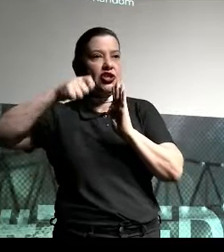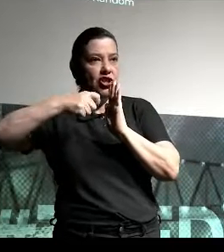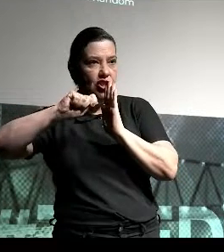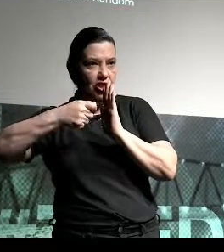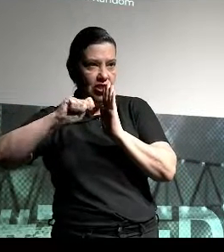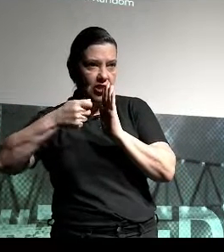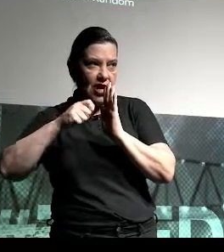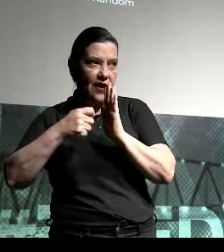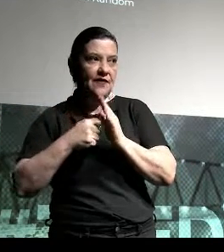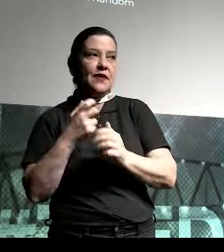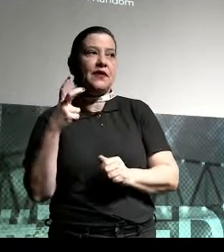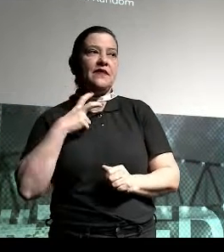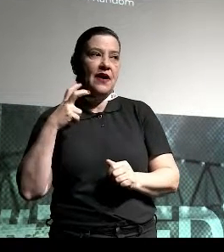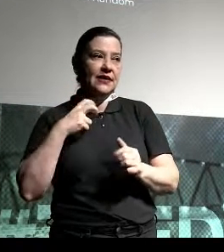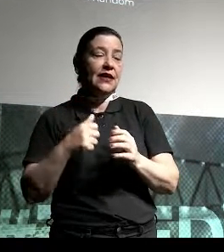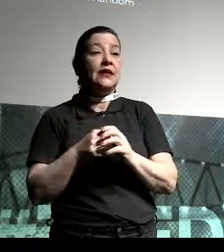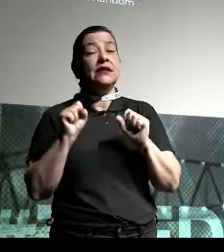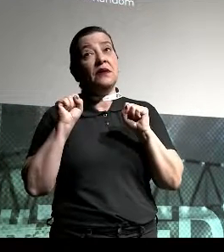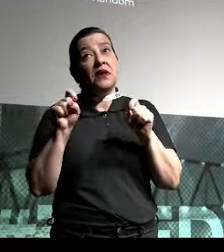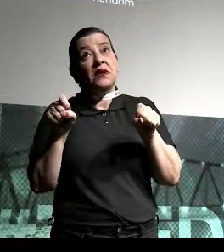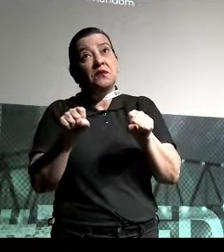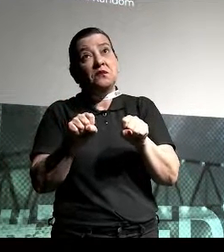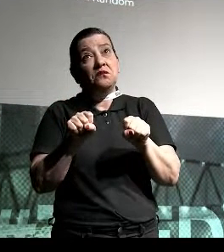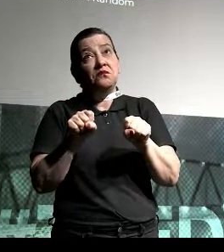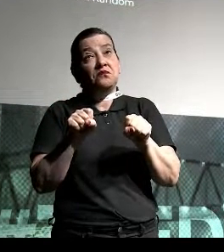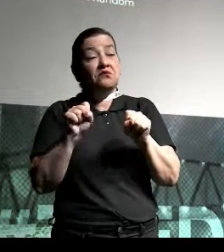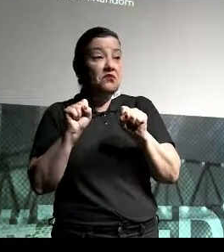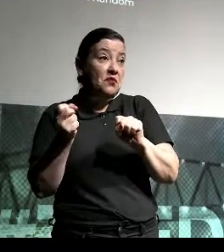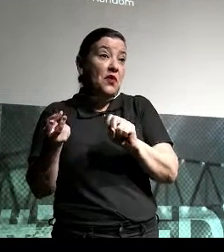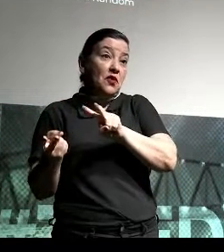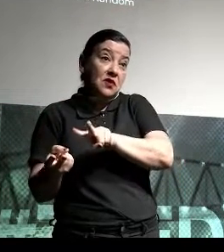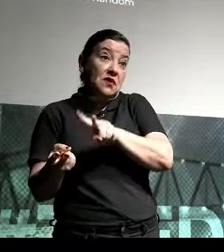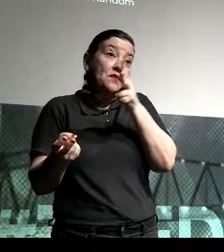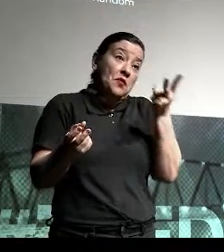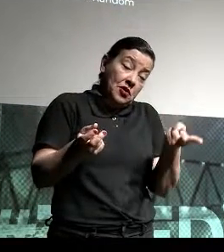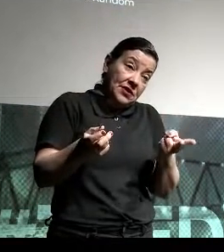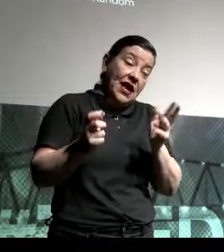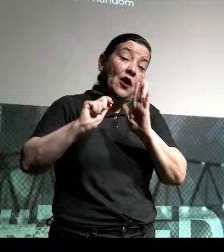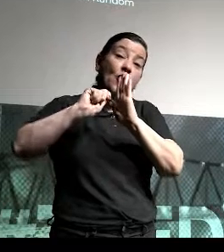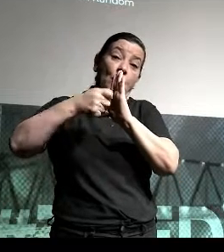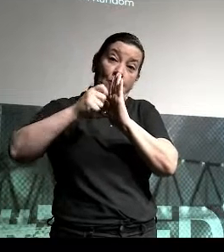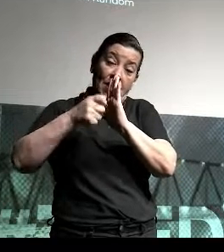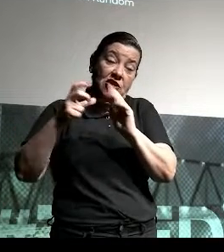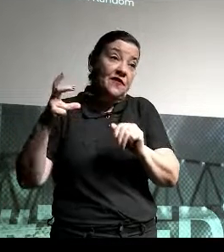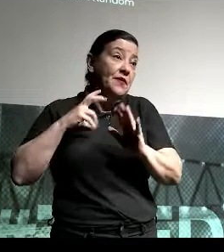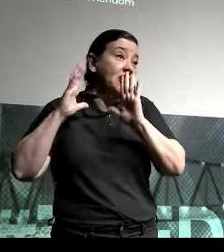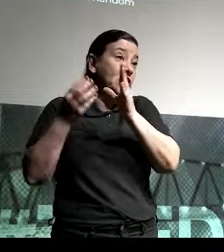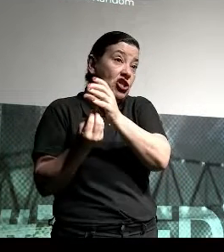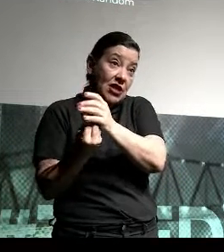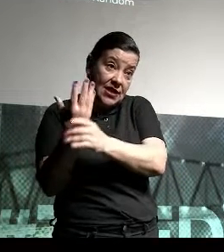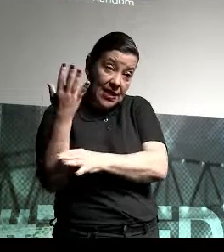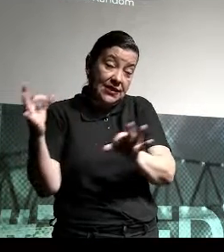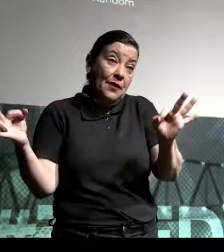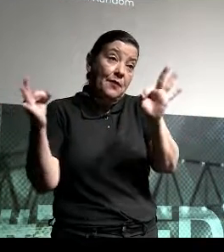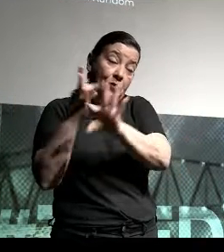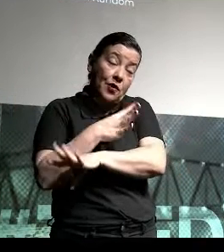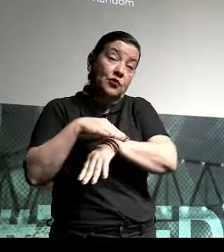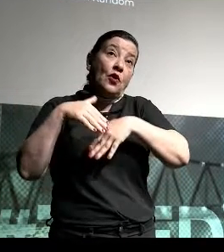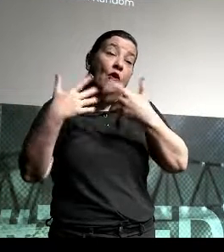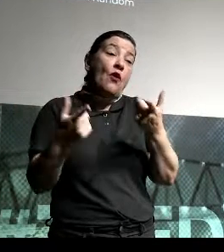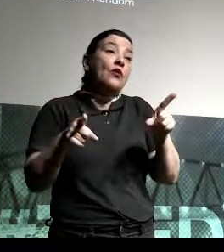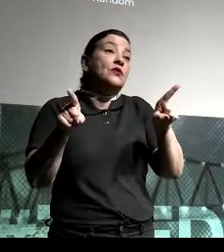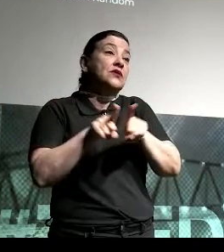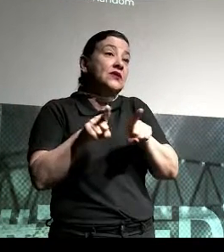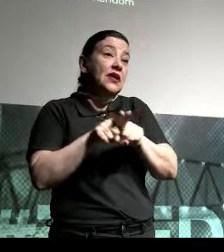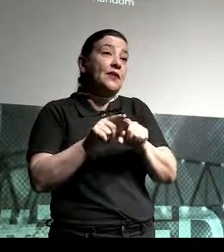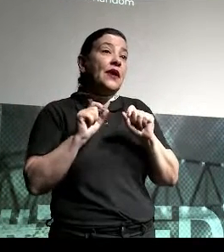gente chama isso de chave privada. Eu posso importar uma chave privada já criada em outra wallet, ou eu posso